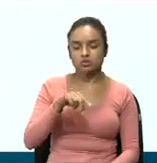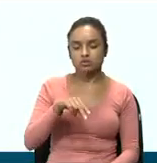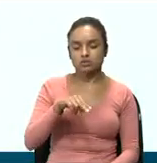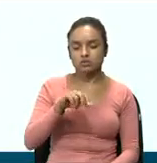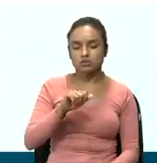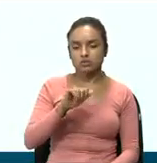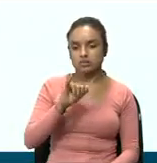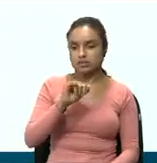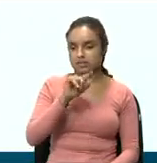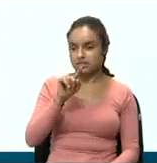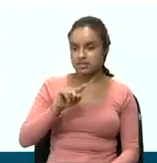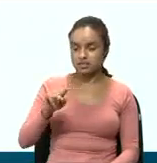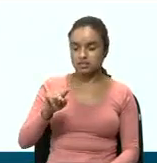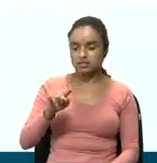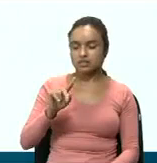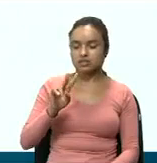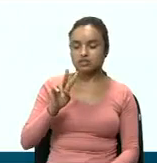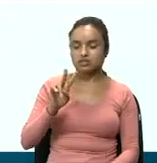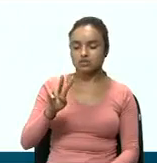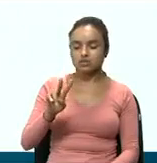raiz de 2.